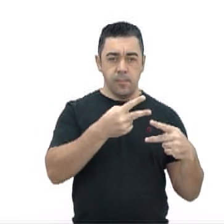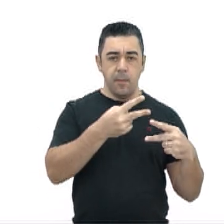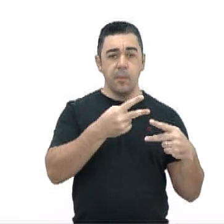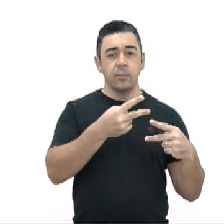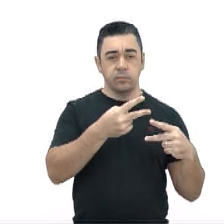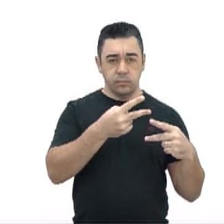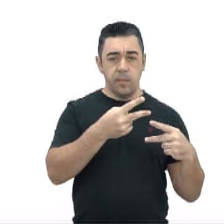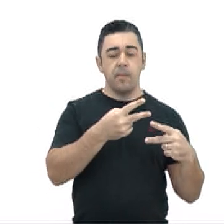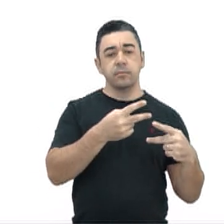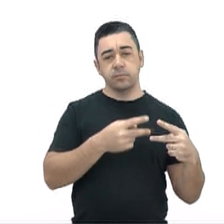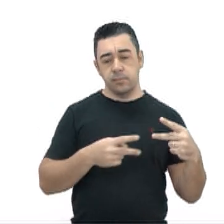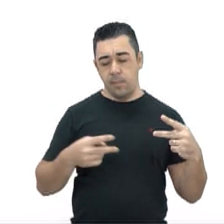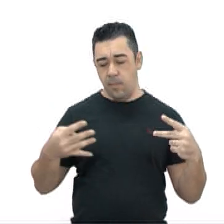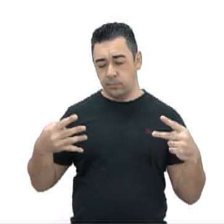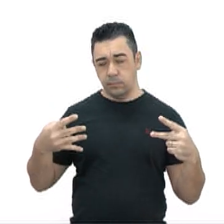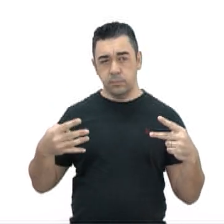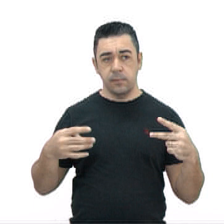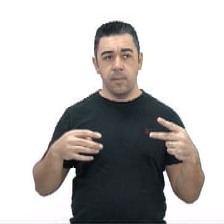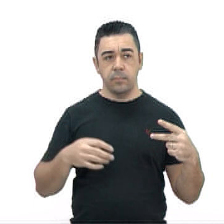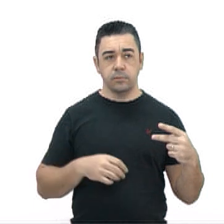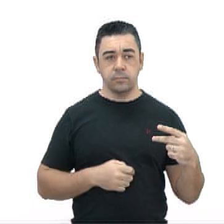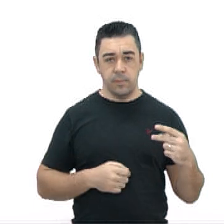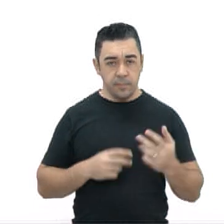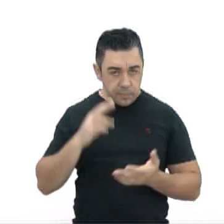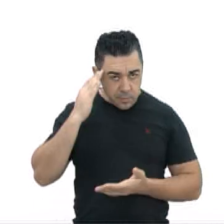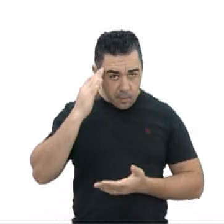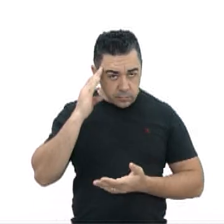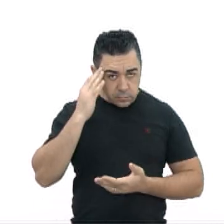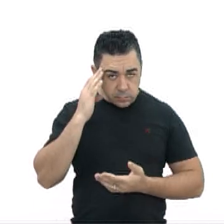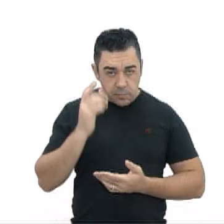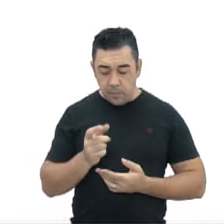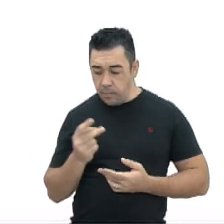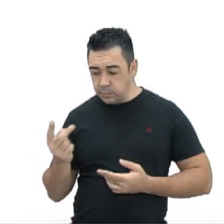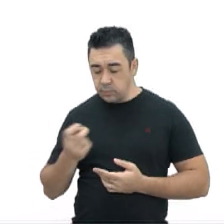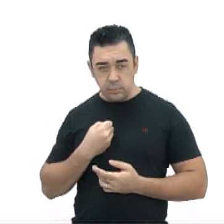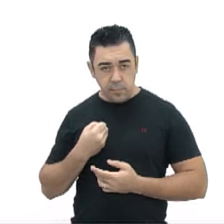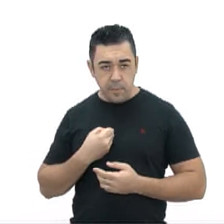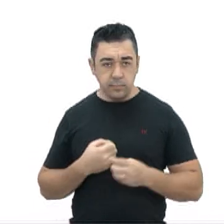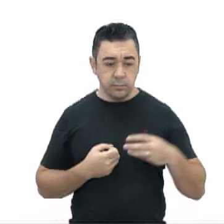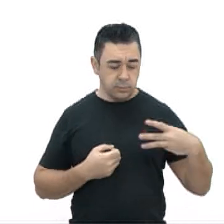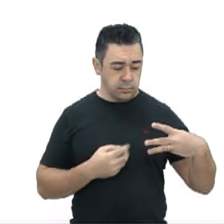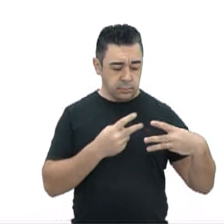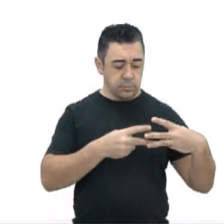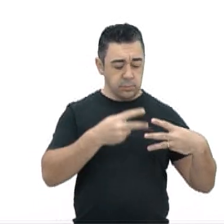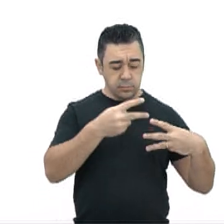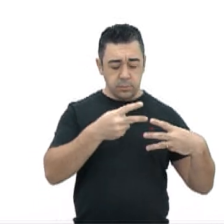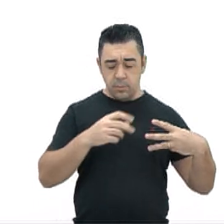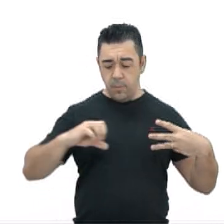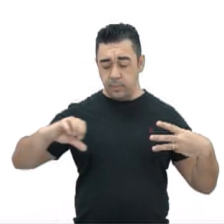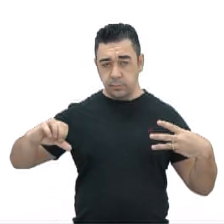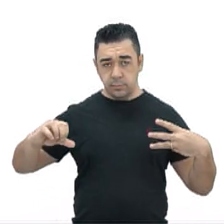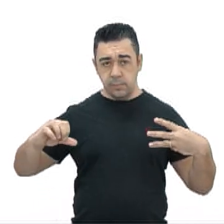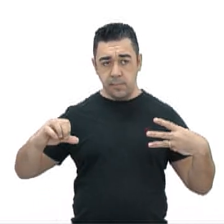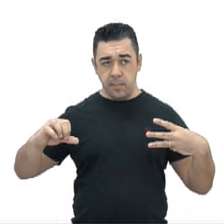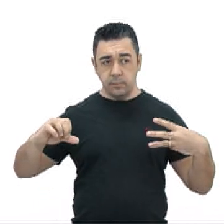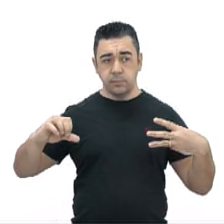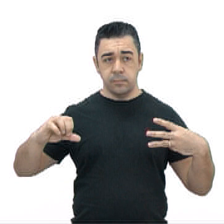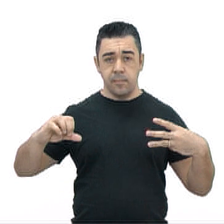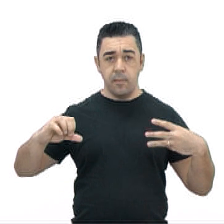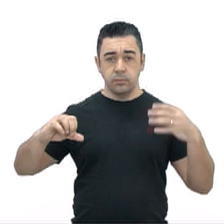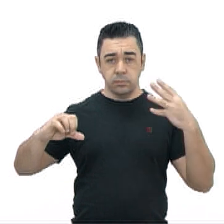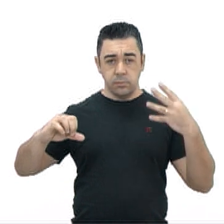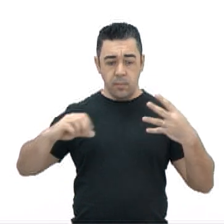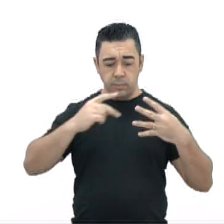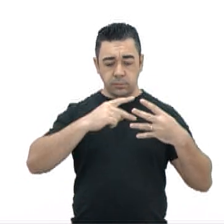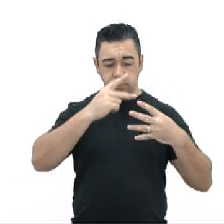é 2 vezes 2, que é 4. É o segundo número quadrado perfeito. 3 ao quadrado, 9,